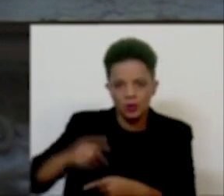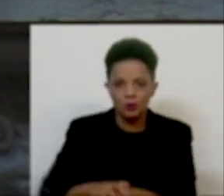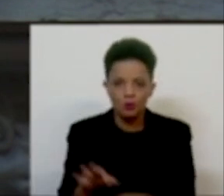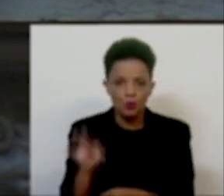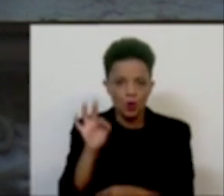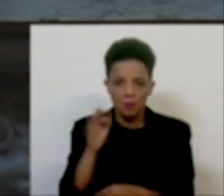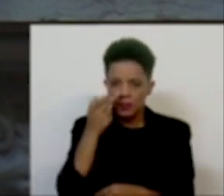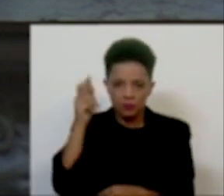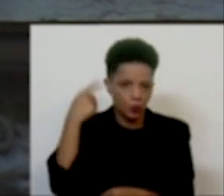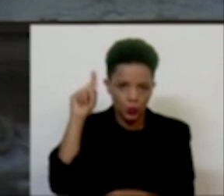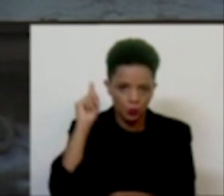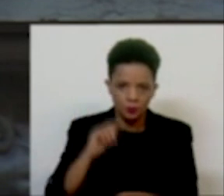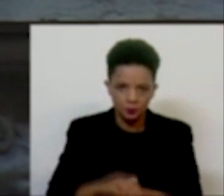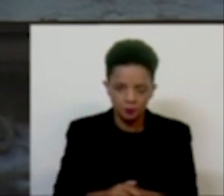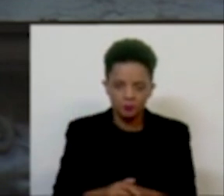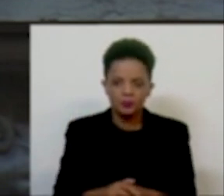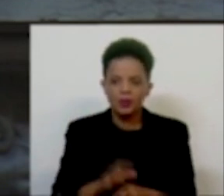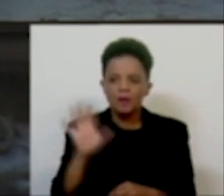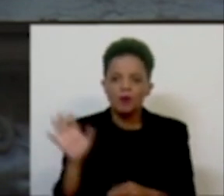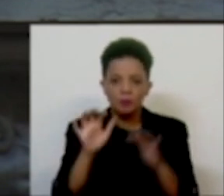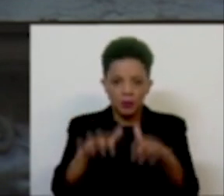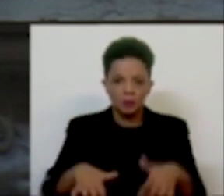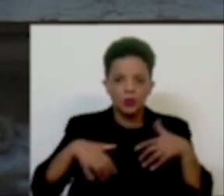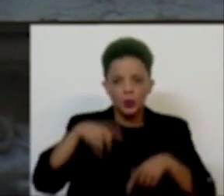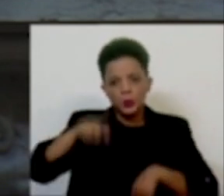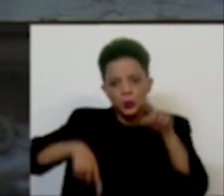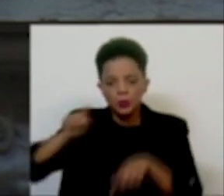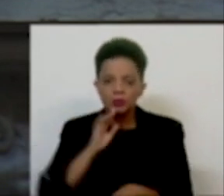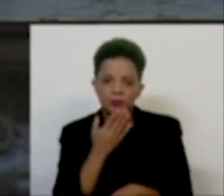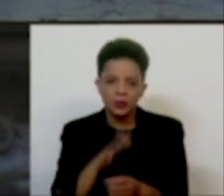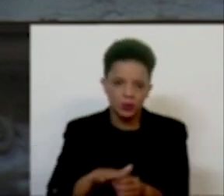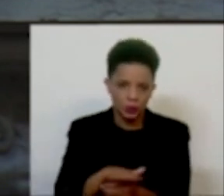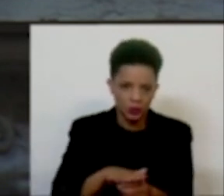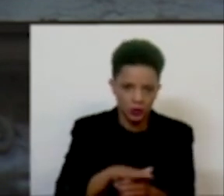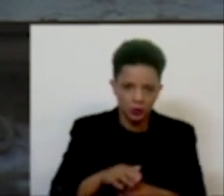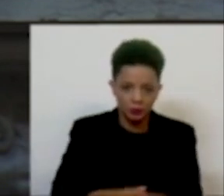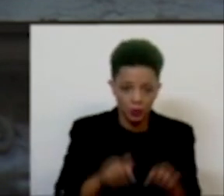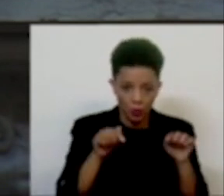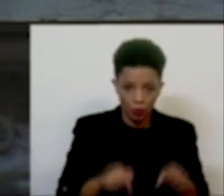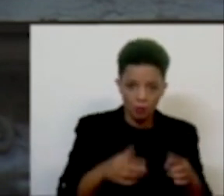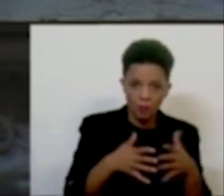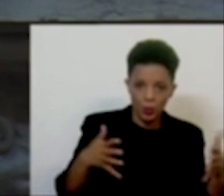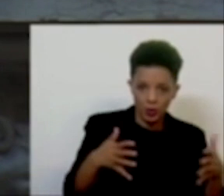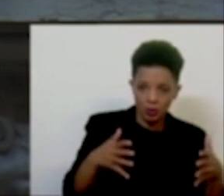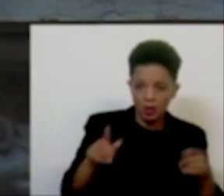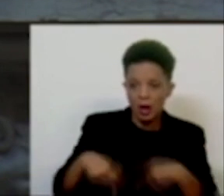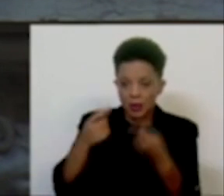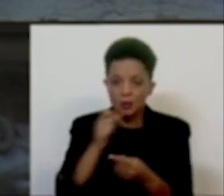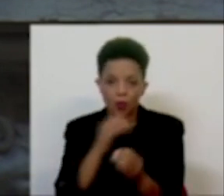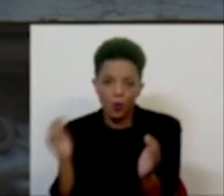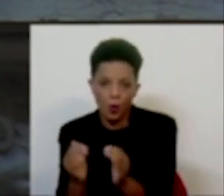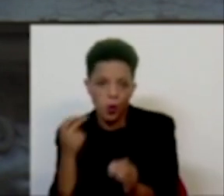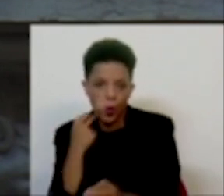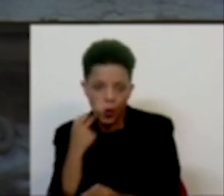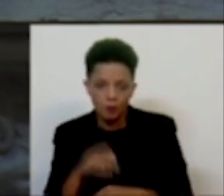definição, definitivas. A composição dos parlamentos varia com as circunstâncias, os que hoje são maioria, amanhã serão minoria,